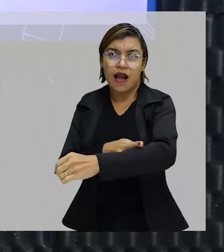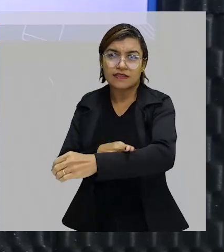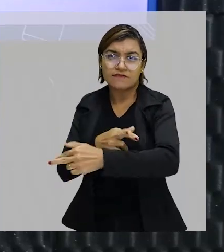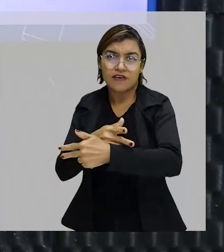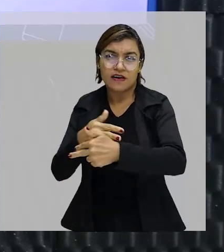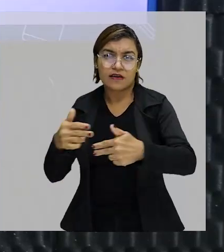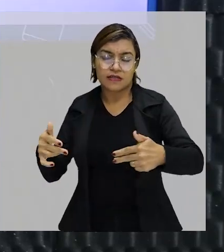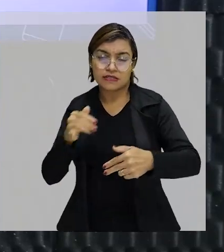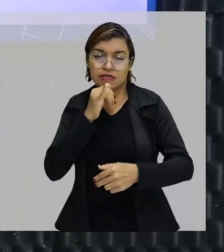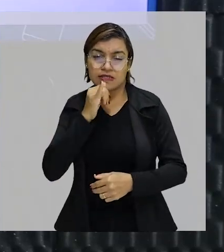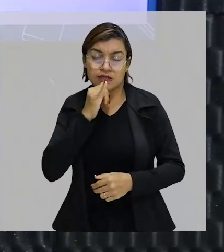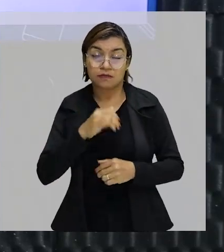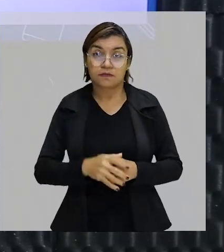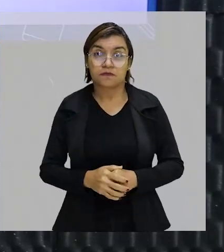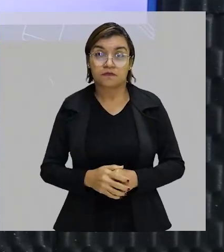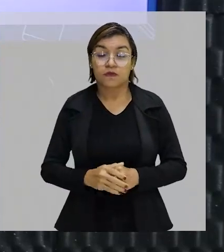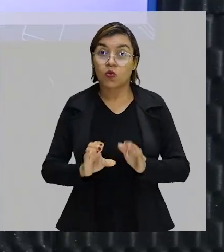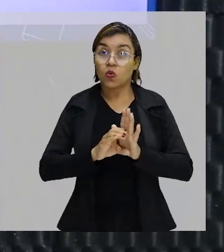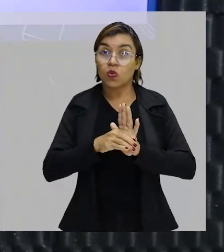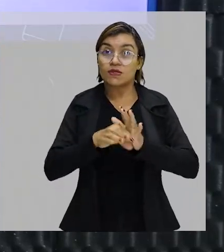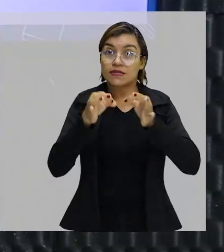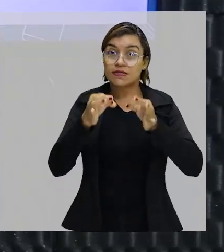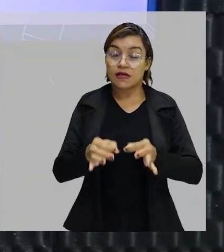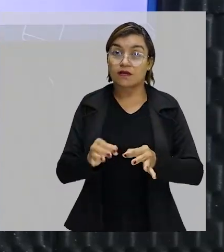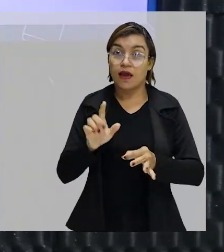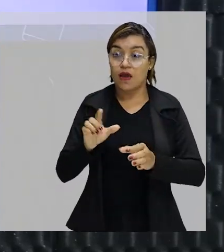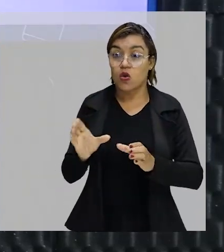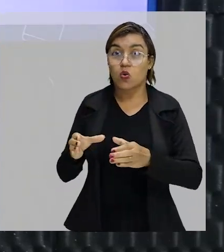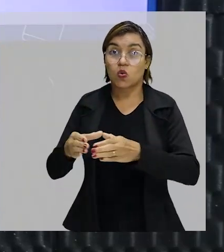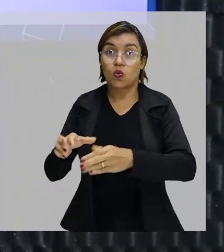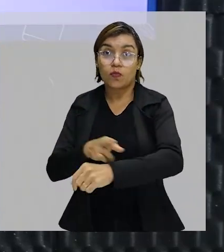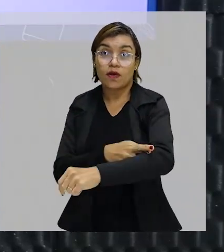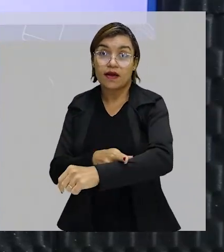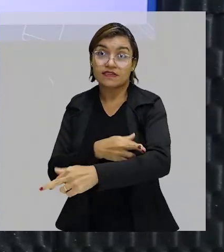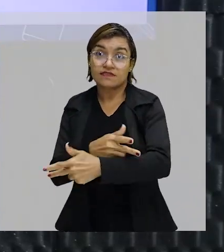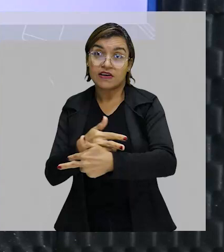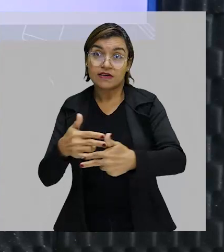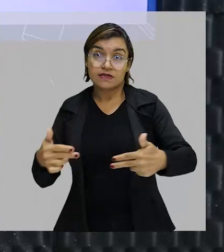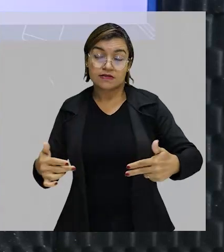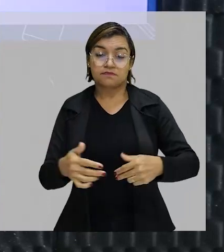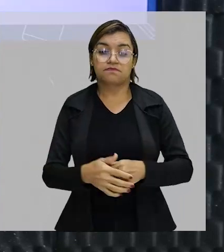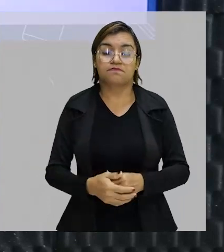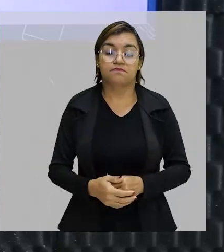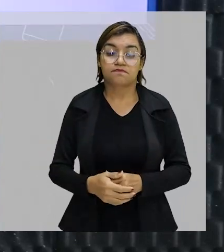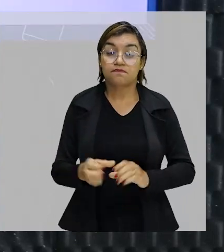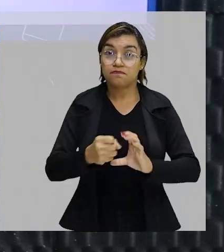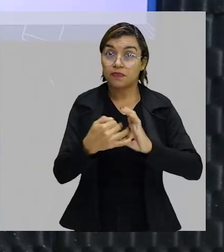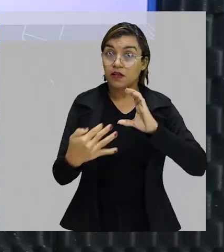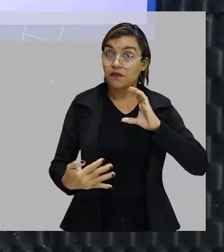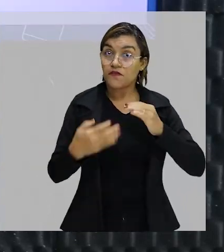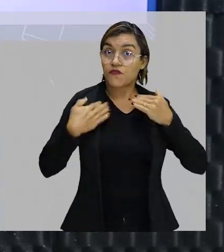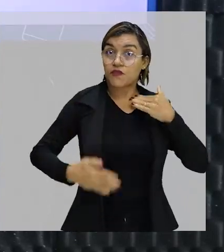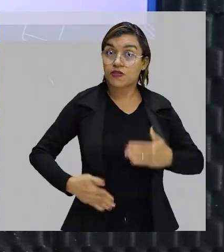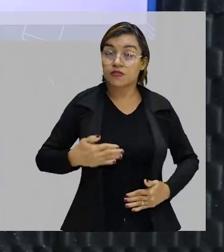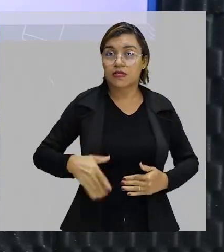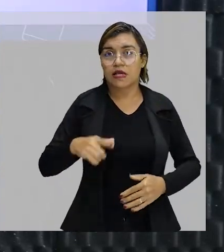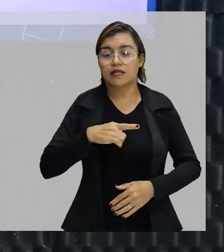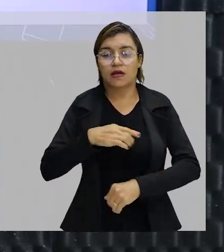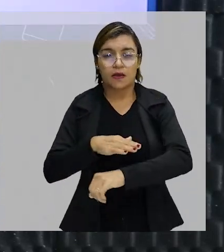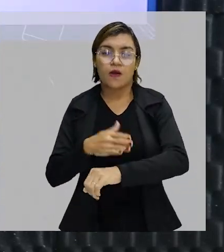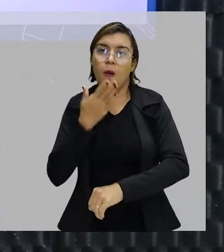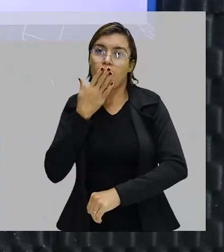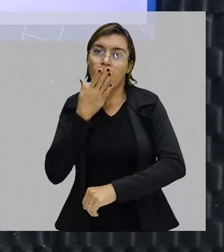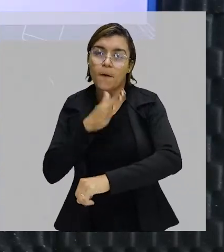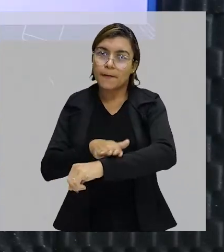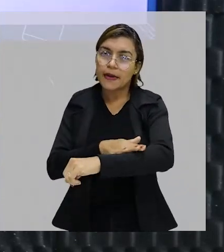o conceito mais correto é grupo étnico. Essas características físicas incluem a cor da